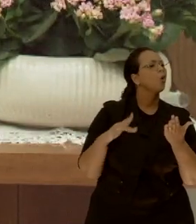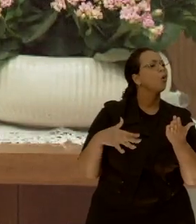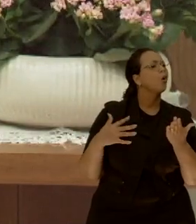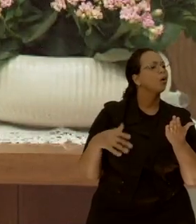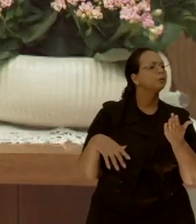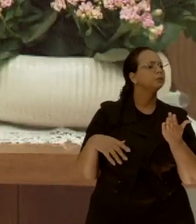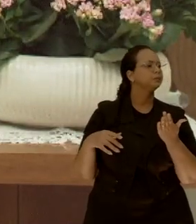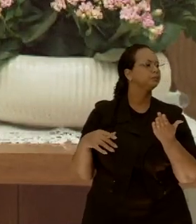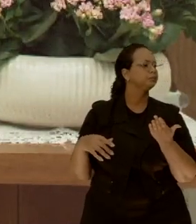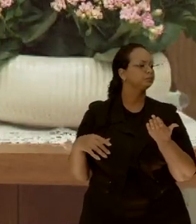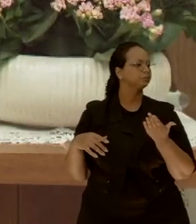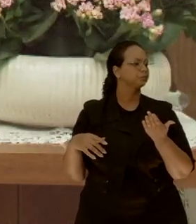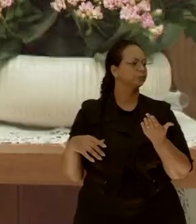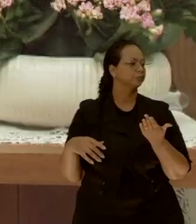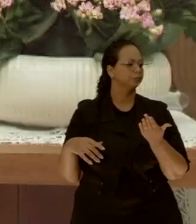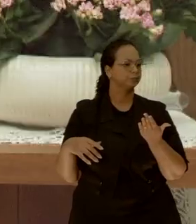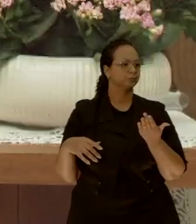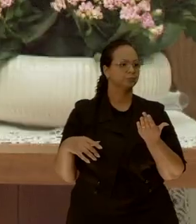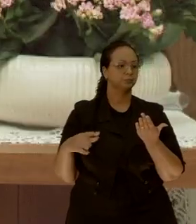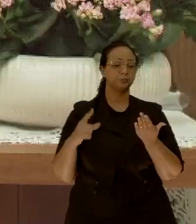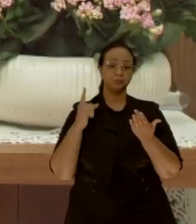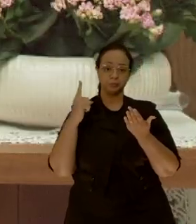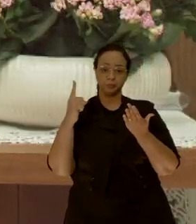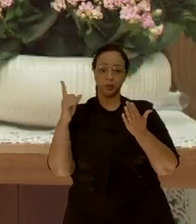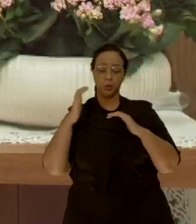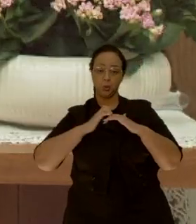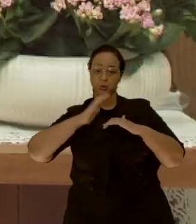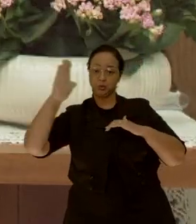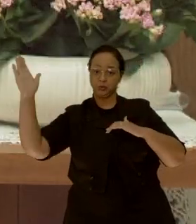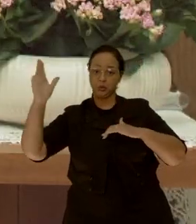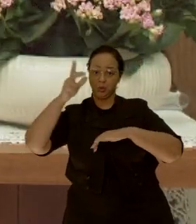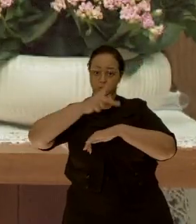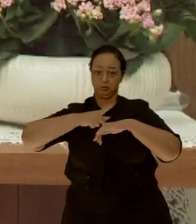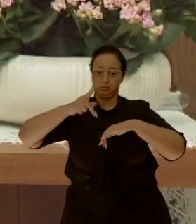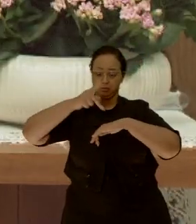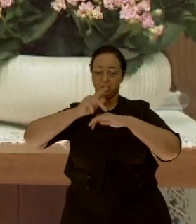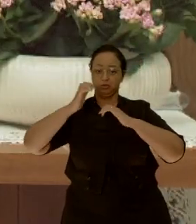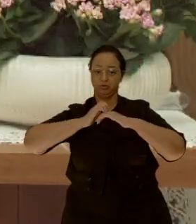ó, trombeta 1, de fora.